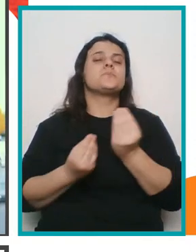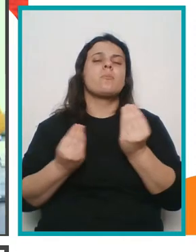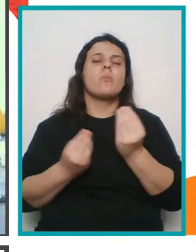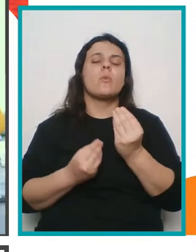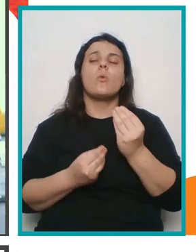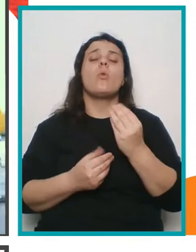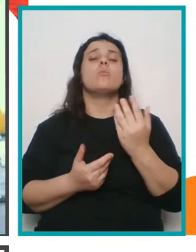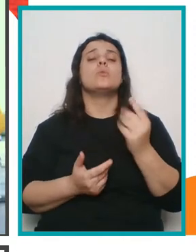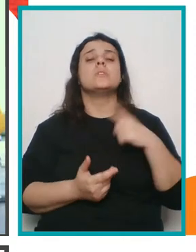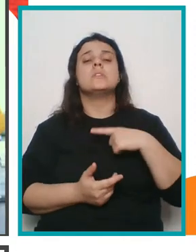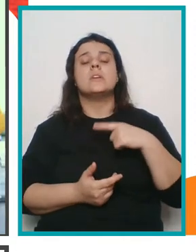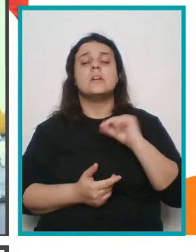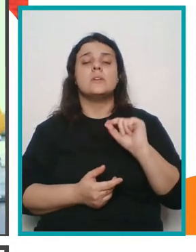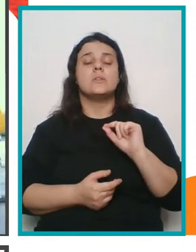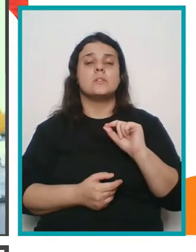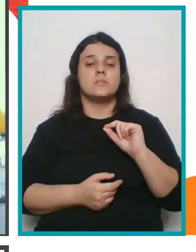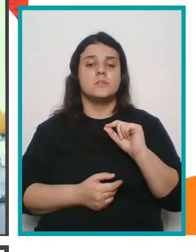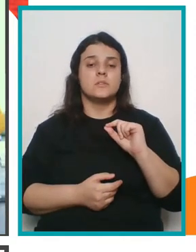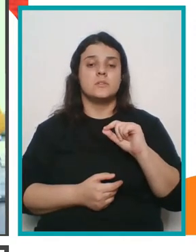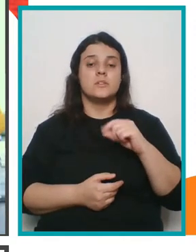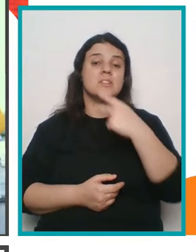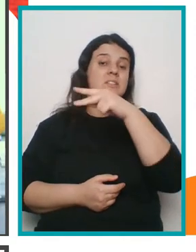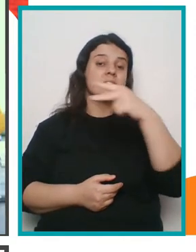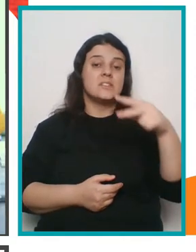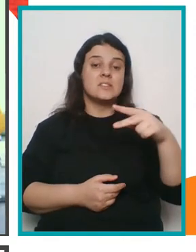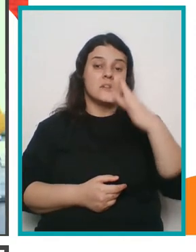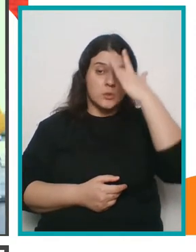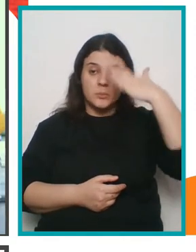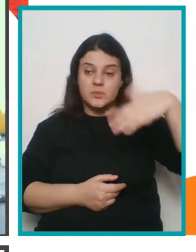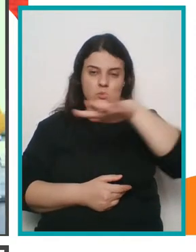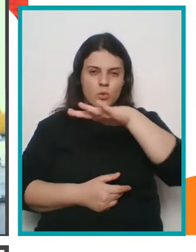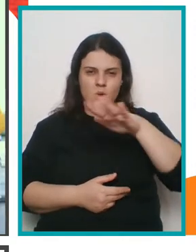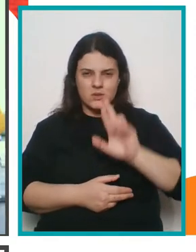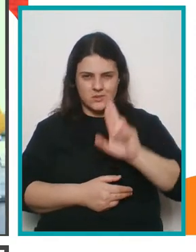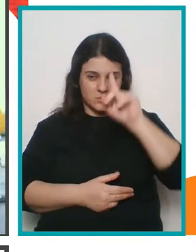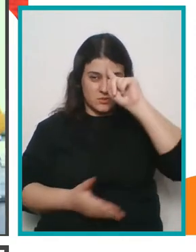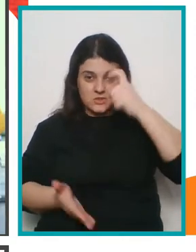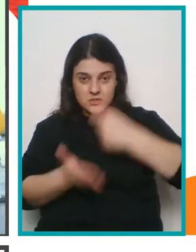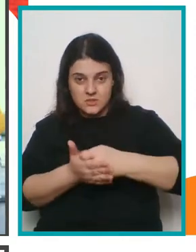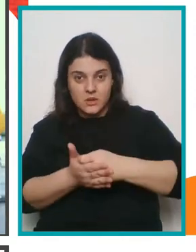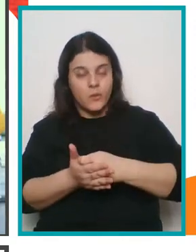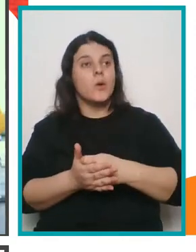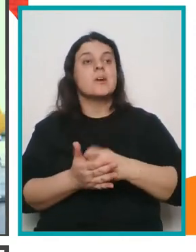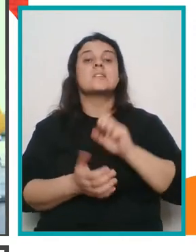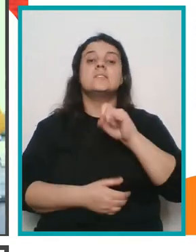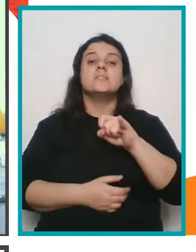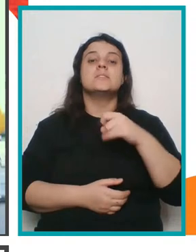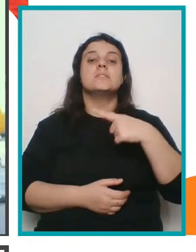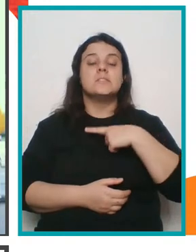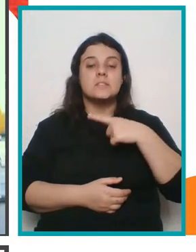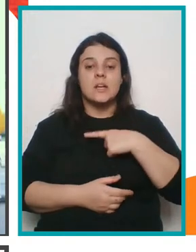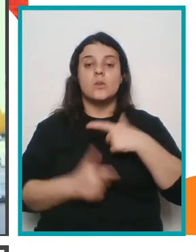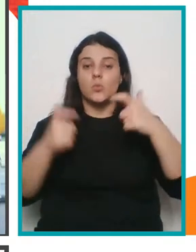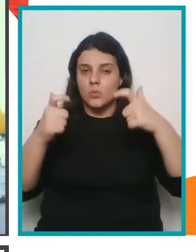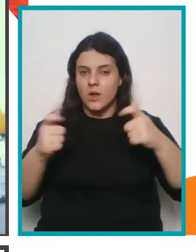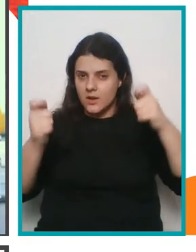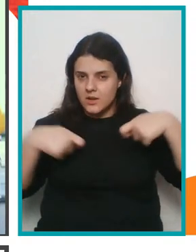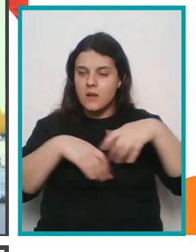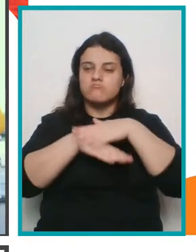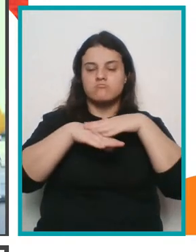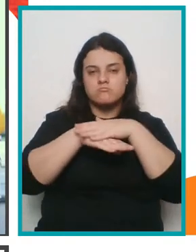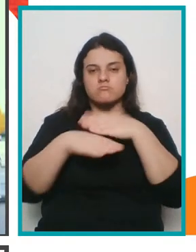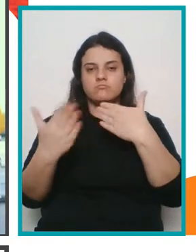diálogo para a juventude aí no seu país, e como que o seu país tem se posicionado na agenda